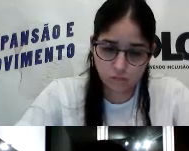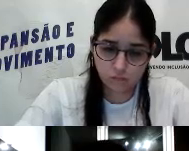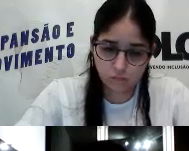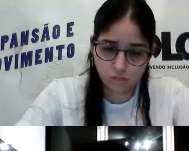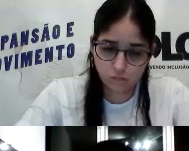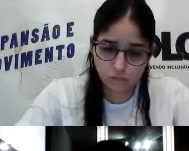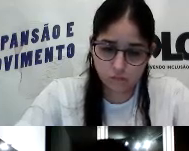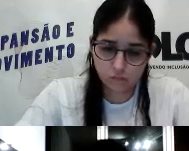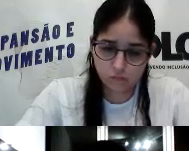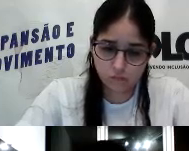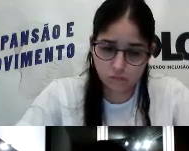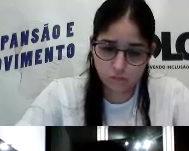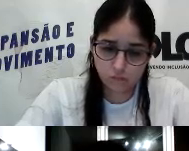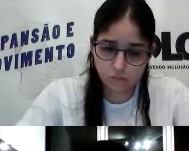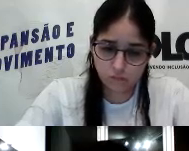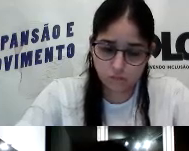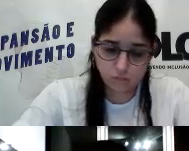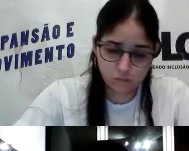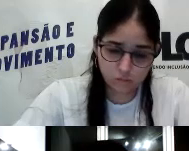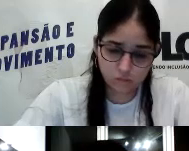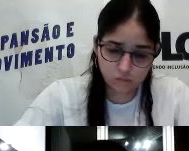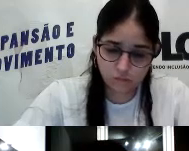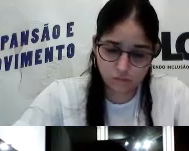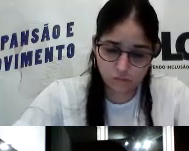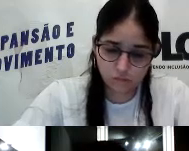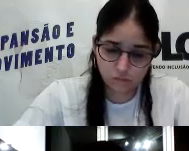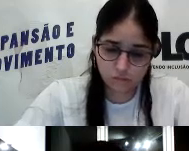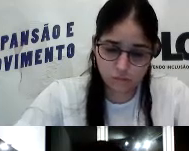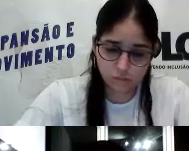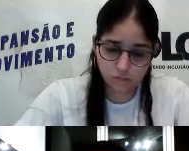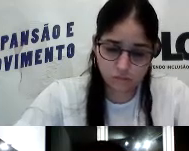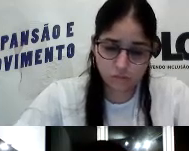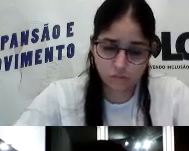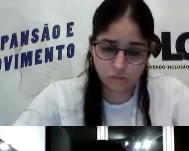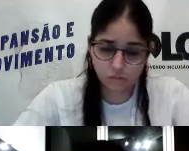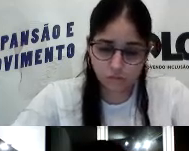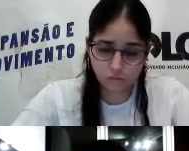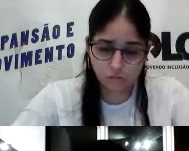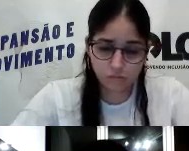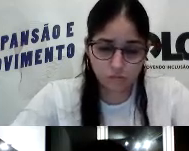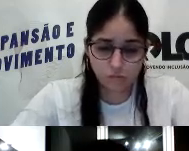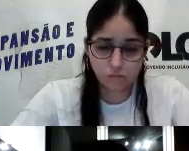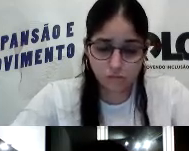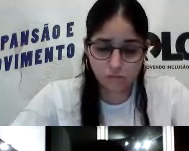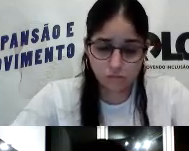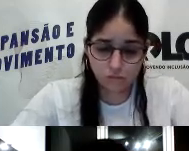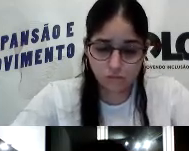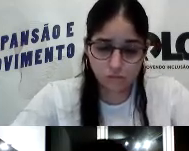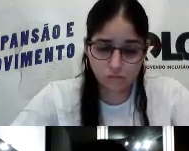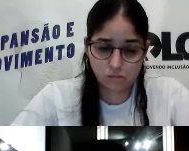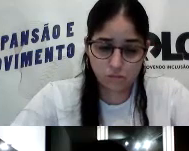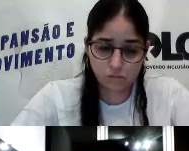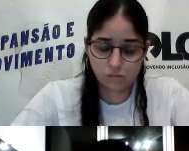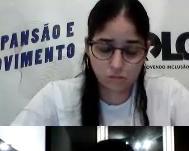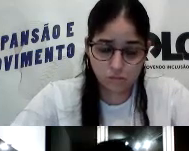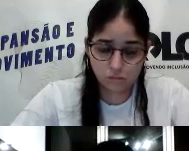gente repensa se a gente deixa a escola para o ano que vem, mas não faz sentido, né? Vamos perguntar para os coleguinhas de 2 anos que não têm a síndrome